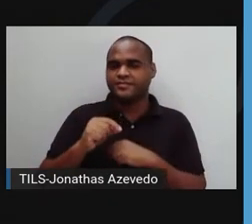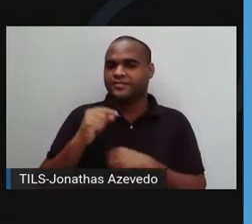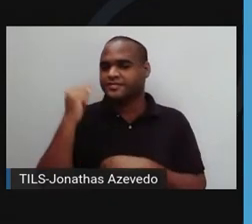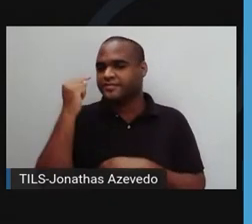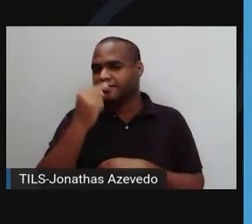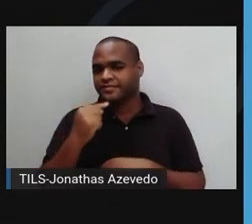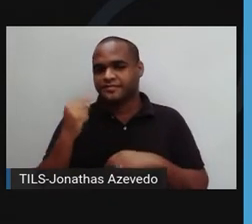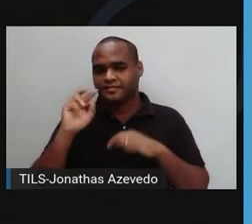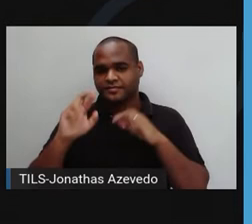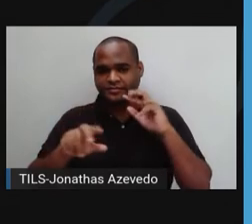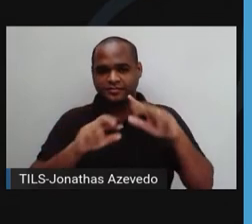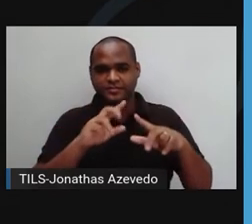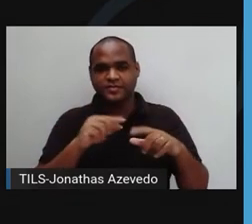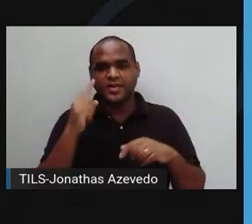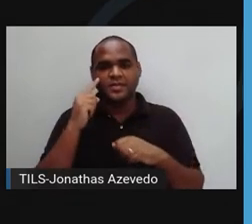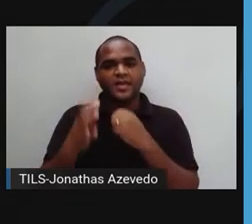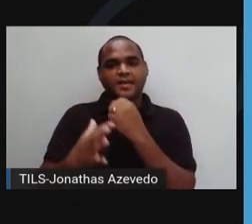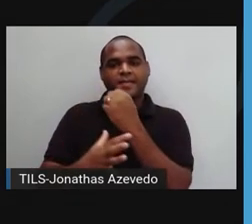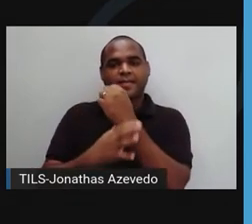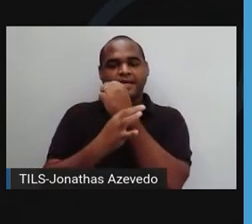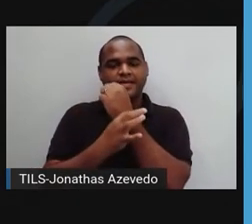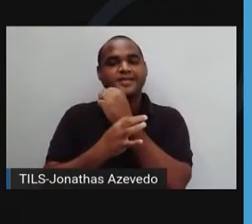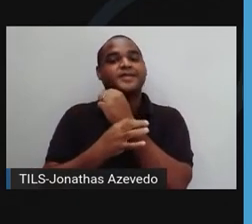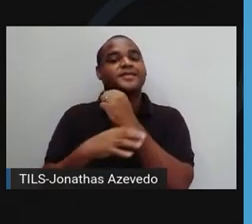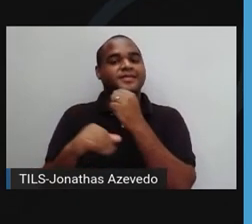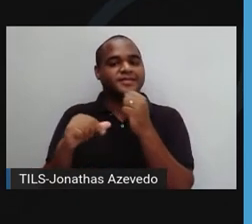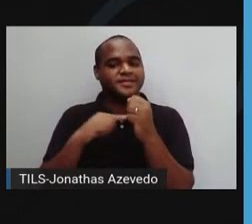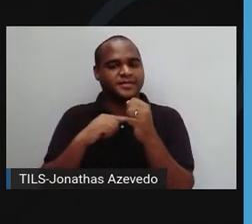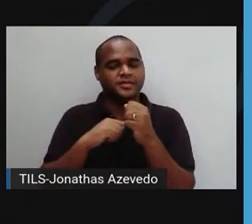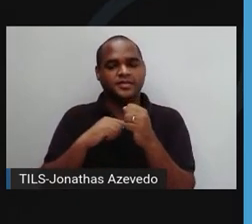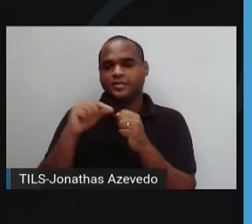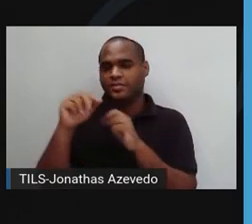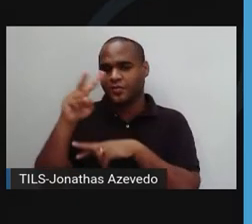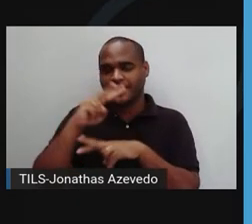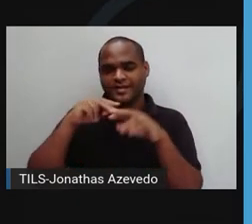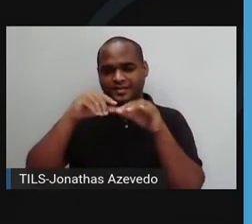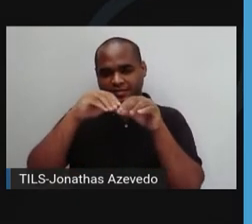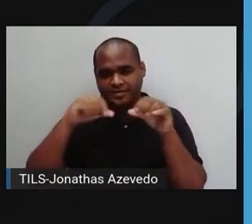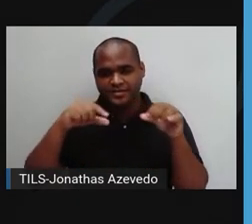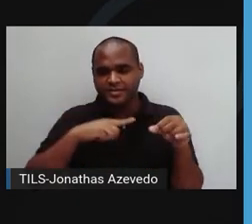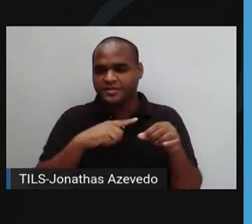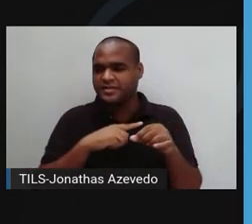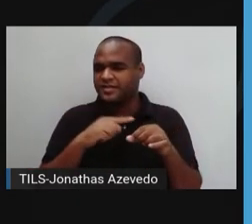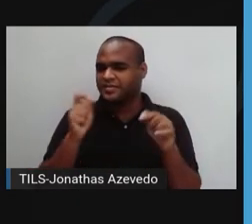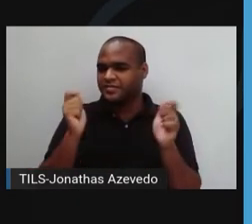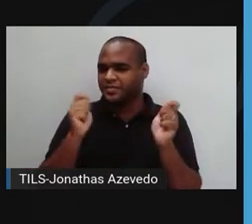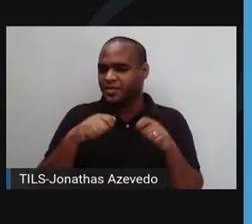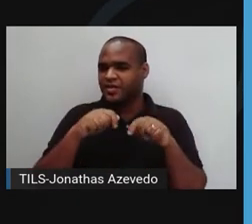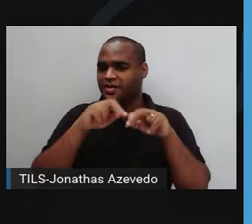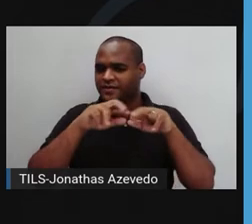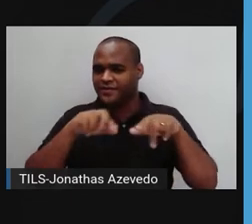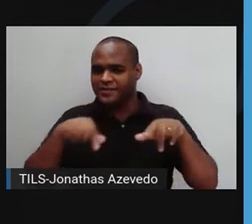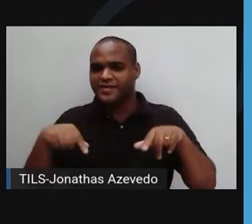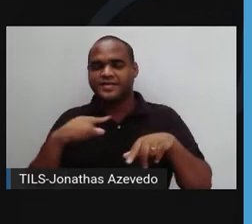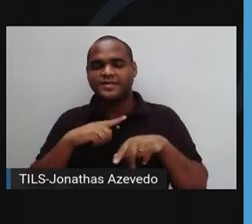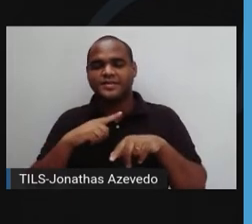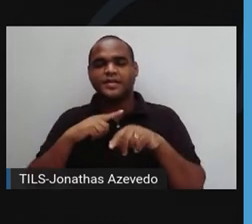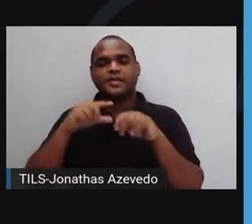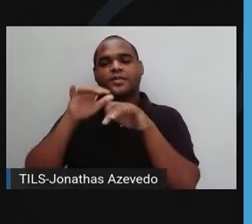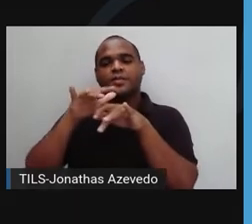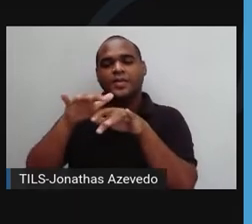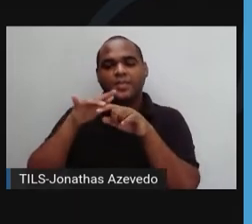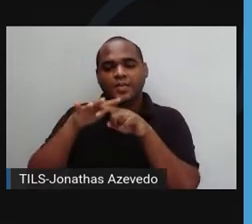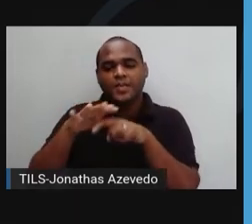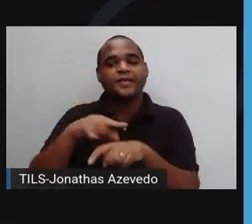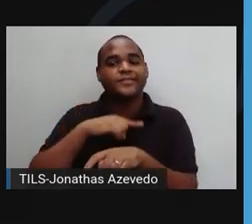pelos agem como agentes de segurança. São eles que impedem que a poeira, sujeira, germes e outras partículas entrem nos seus pulmões.